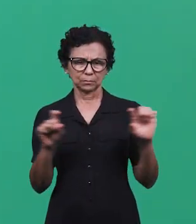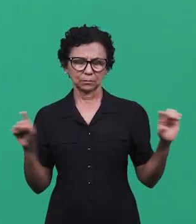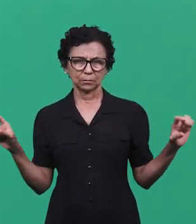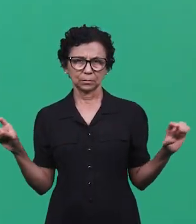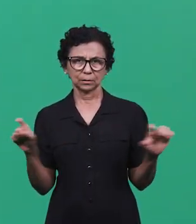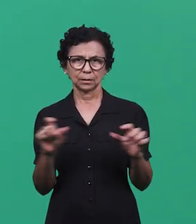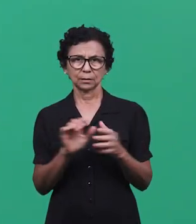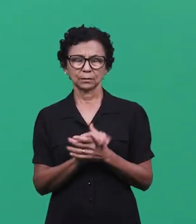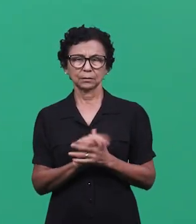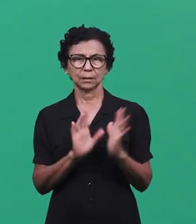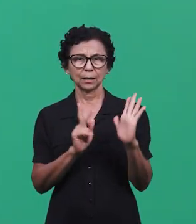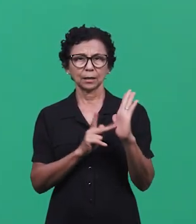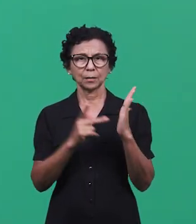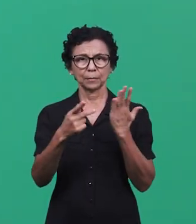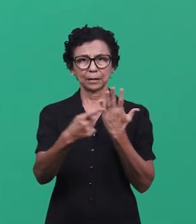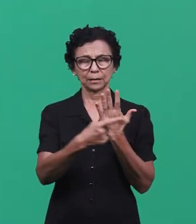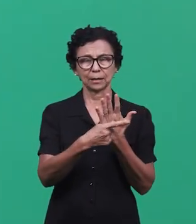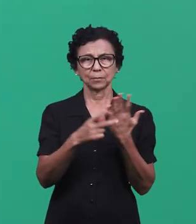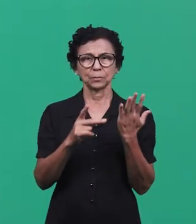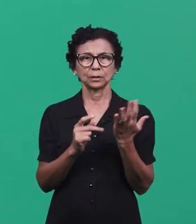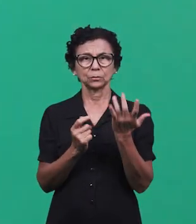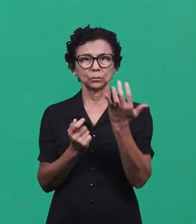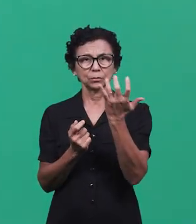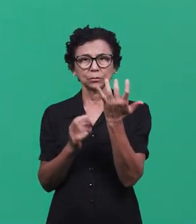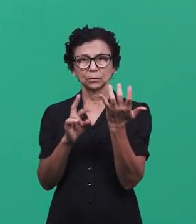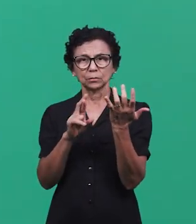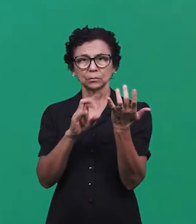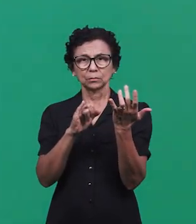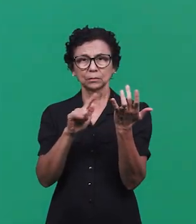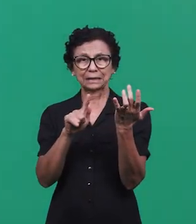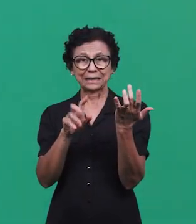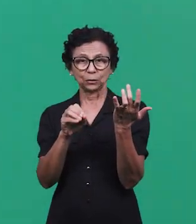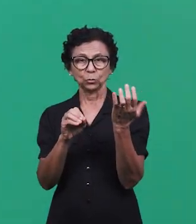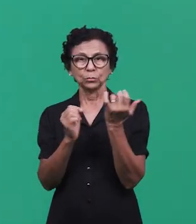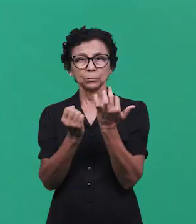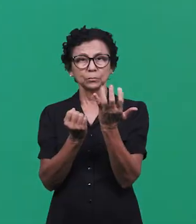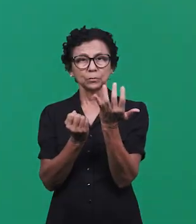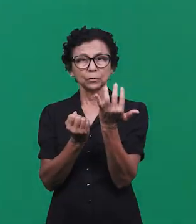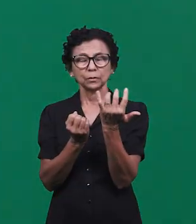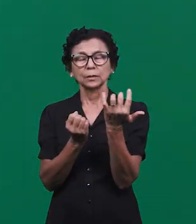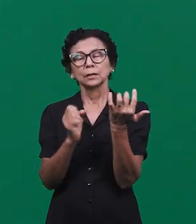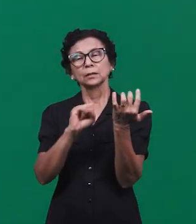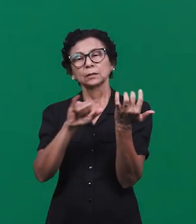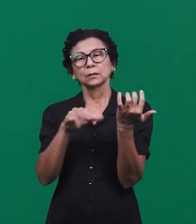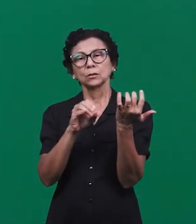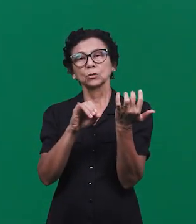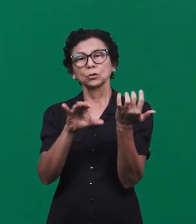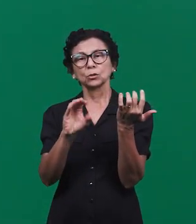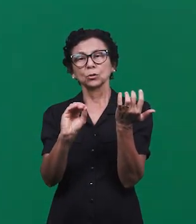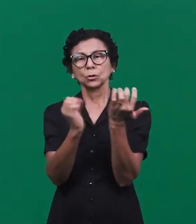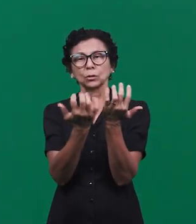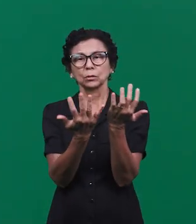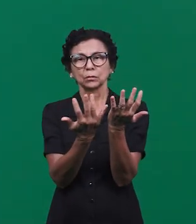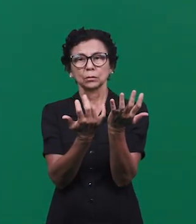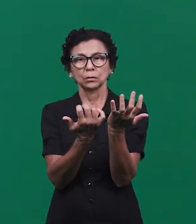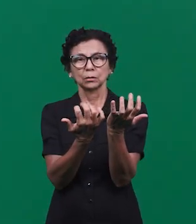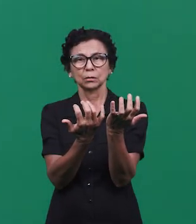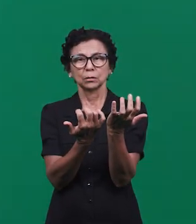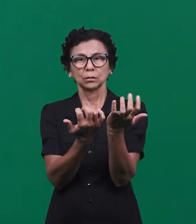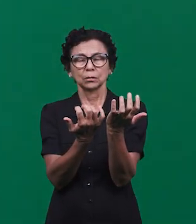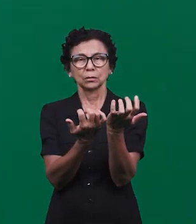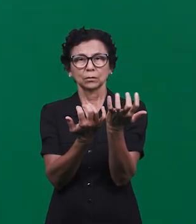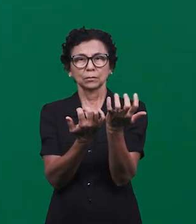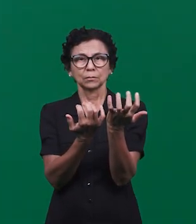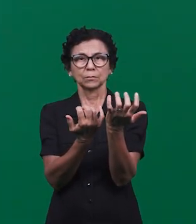e do joio, utilizando. Só observar algo aqui importante, ó. No slide, se aqui é o slide